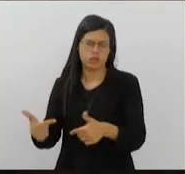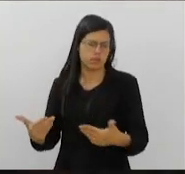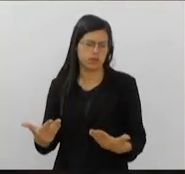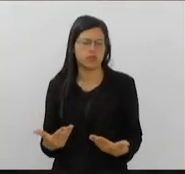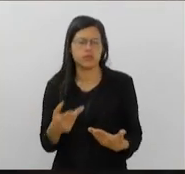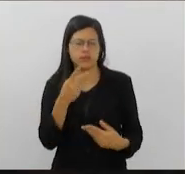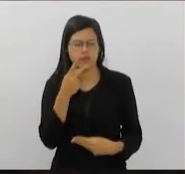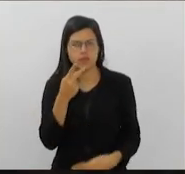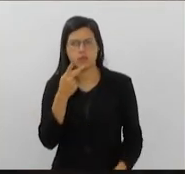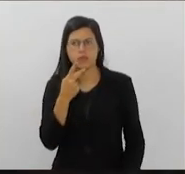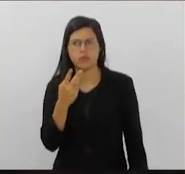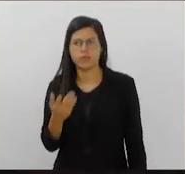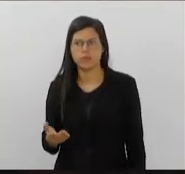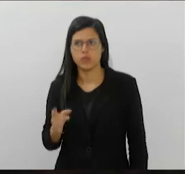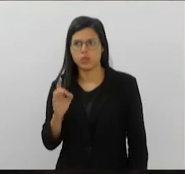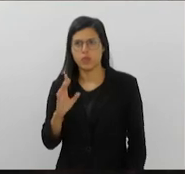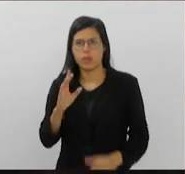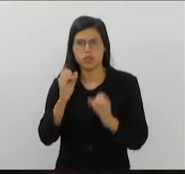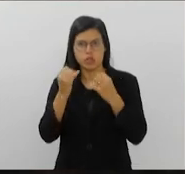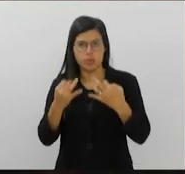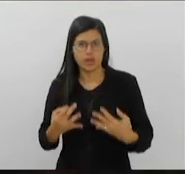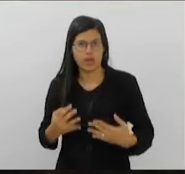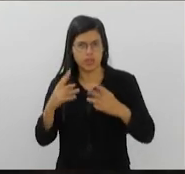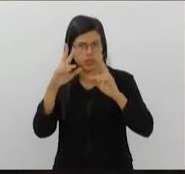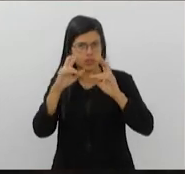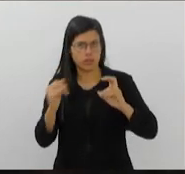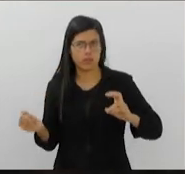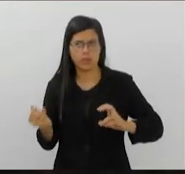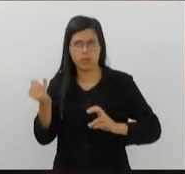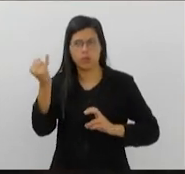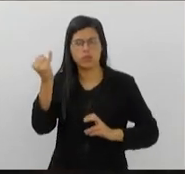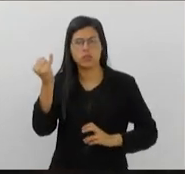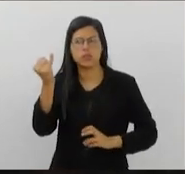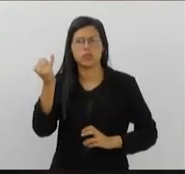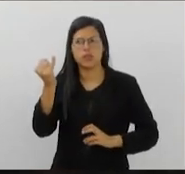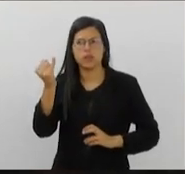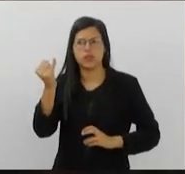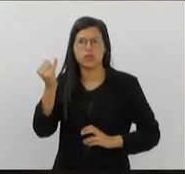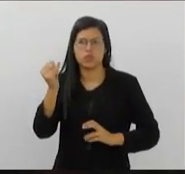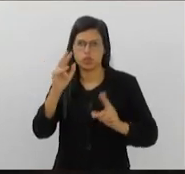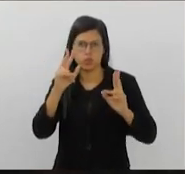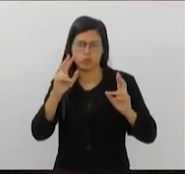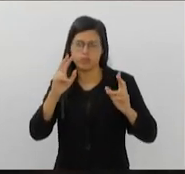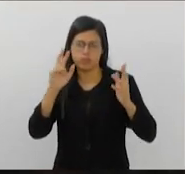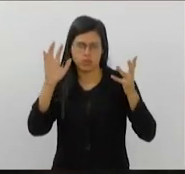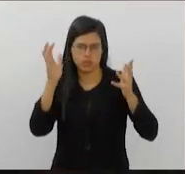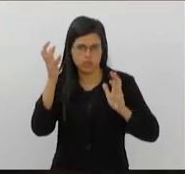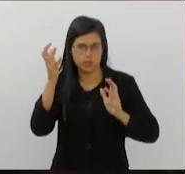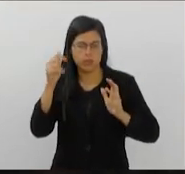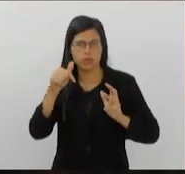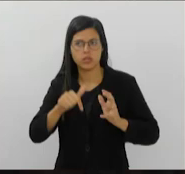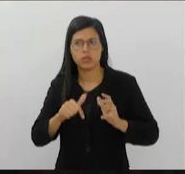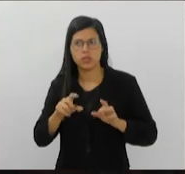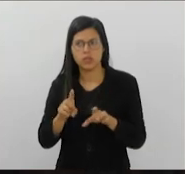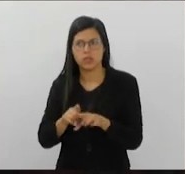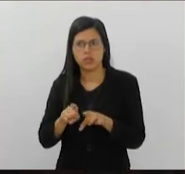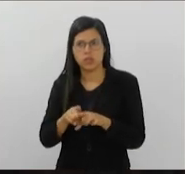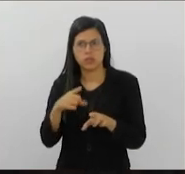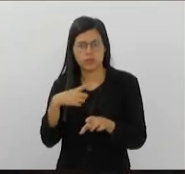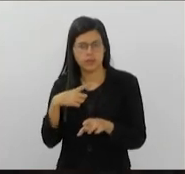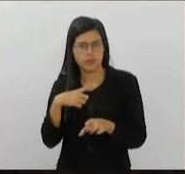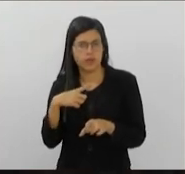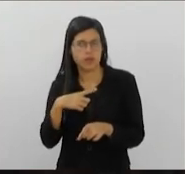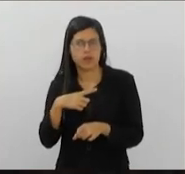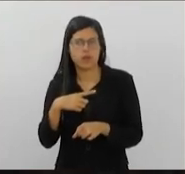enfim. Então, só para dizer que esse tema é muito importante da agenda das mudanças climáticas e vai ter um espaço, um locus específico para a